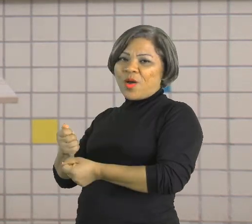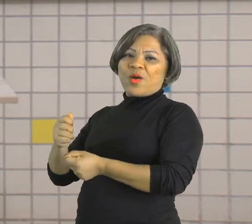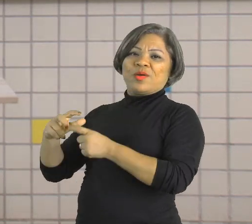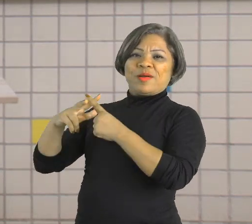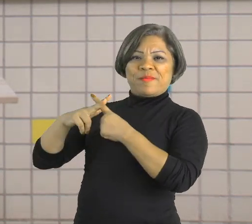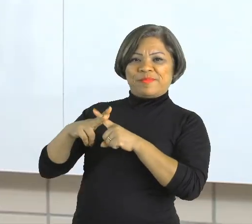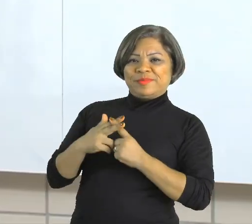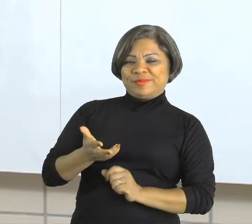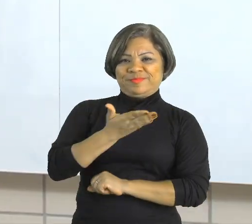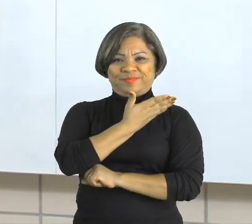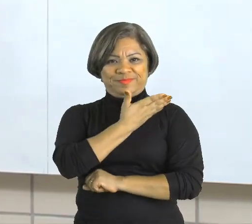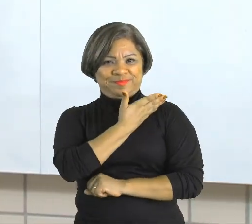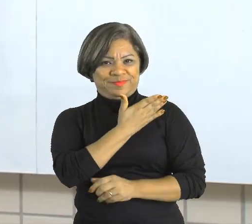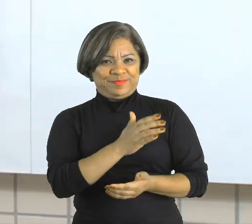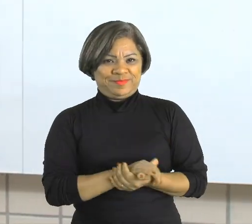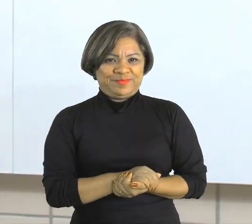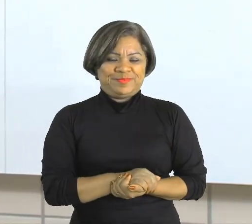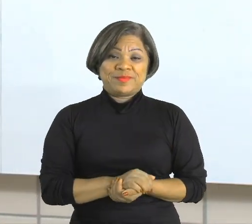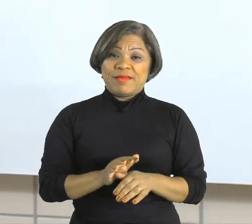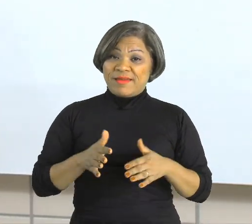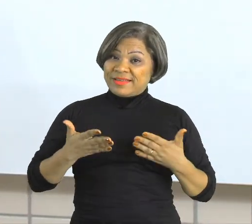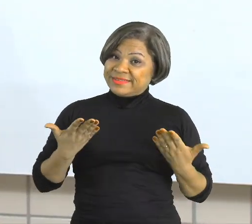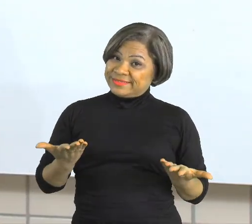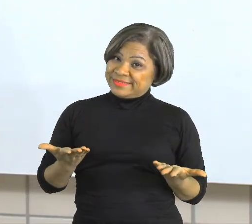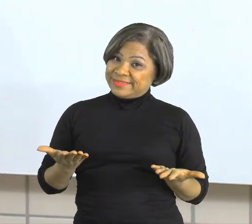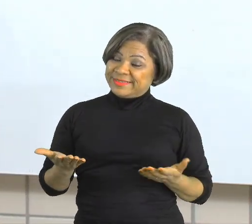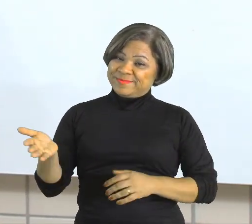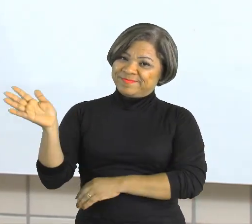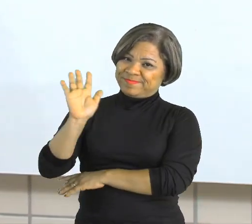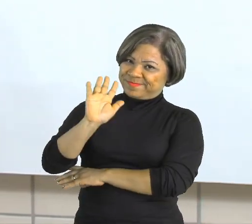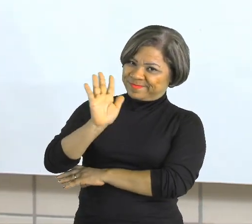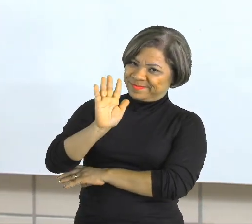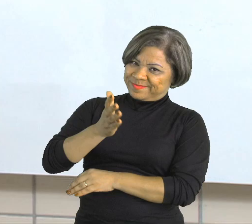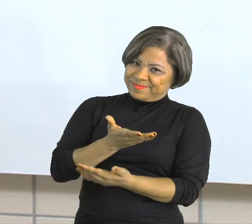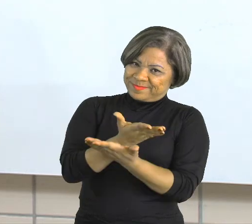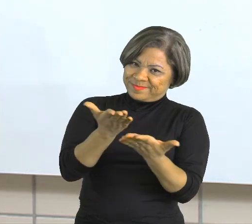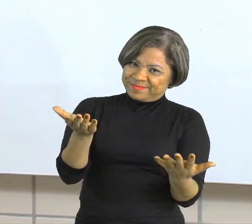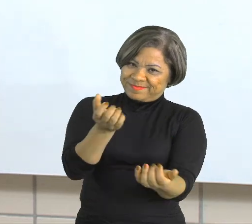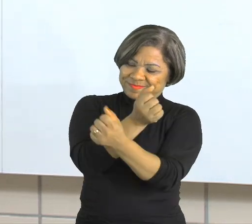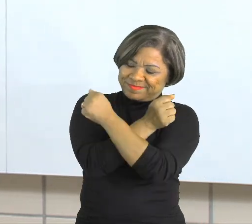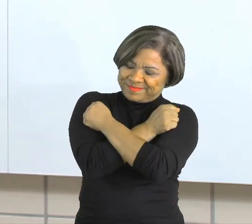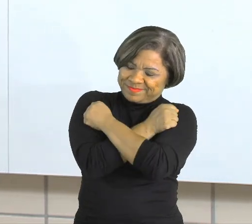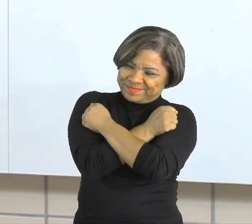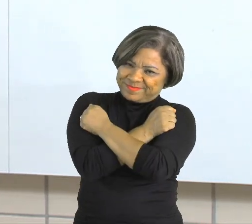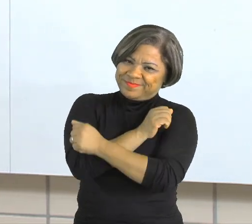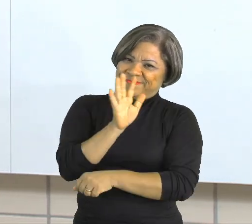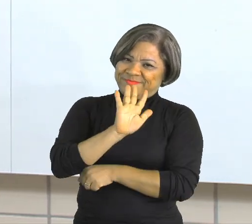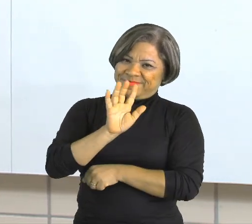tá? Então, eu me despeço de vocês, um grande abraço e até a próxima.